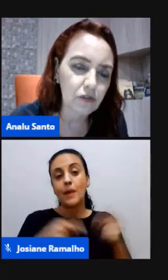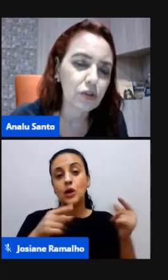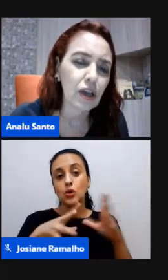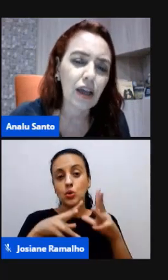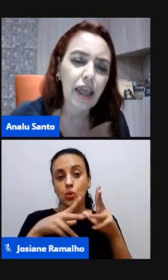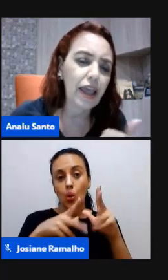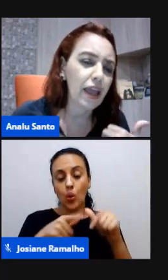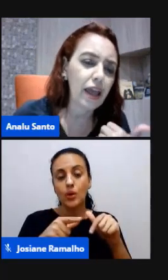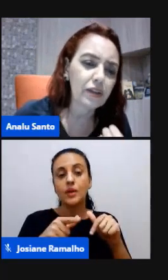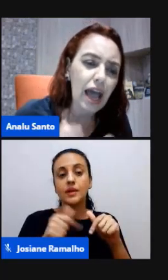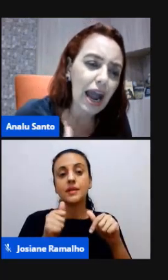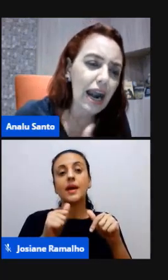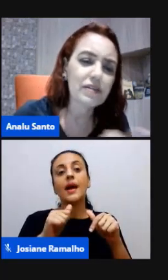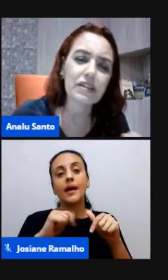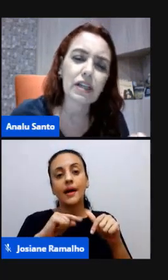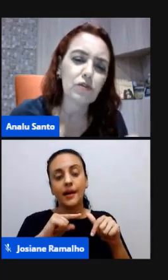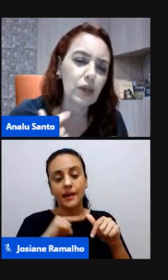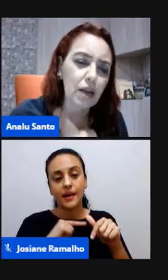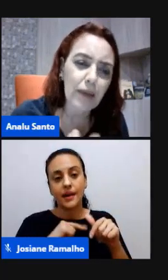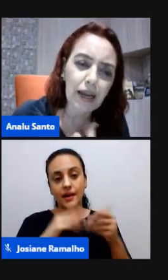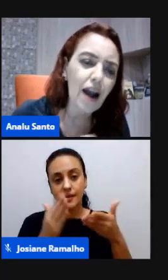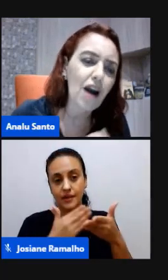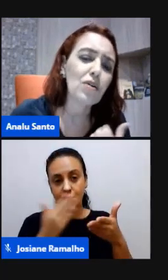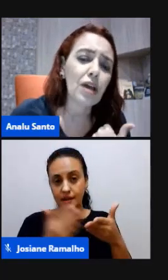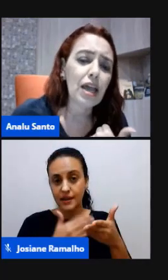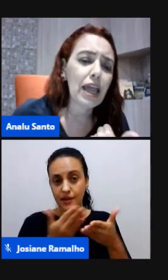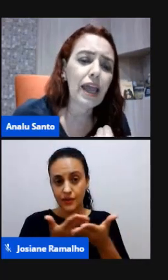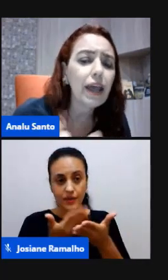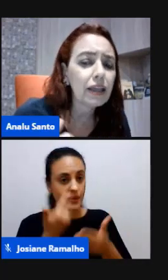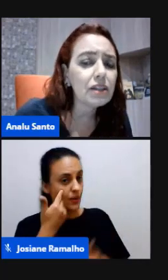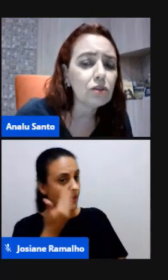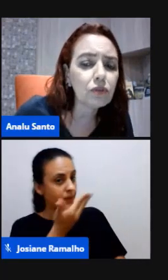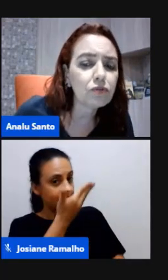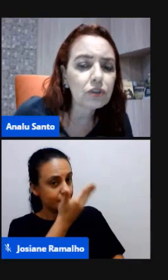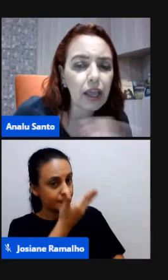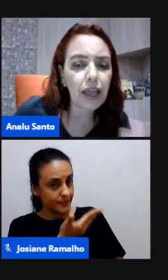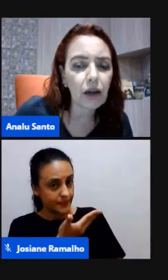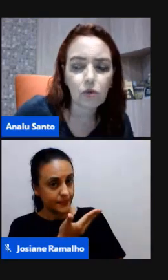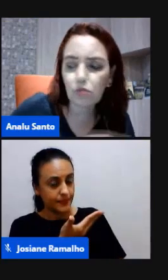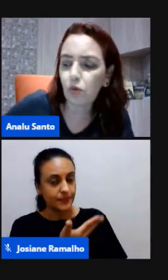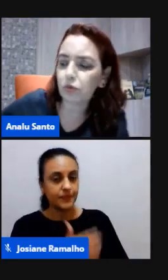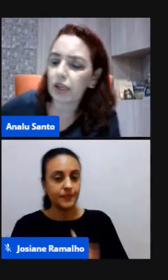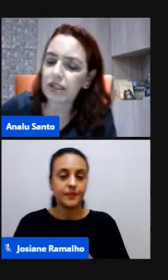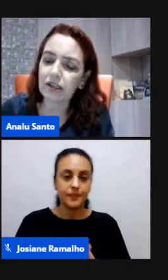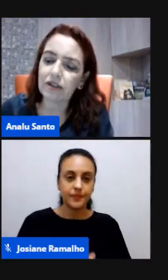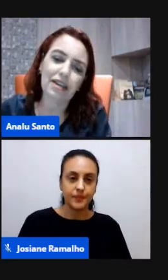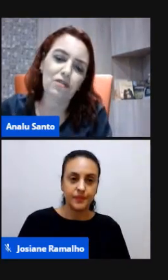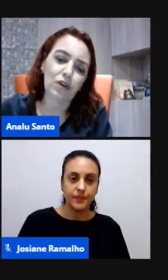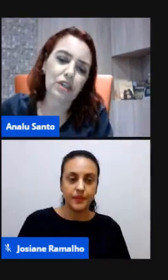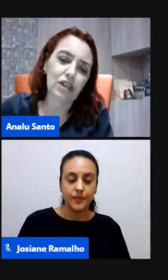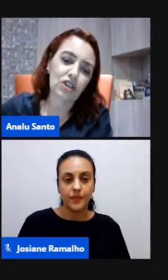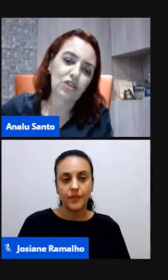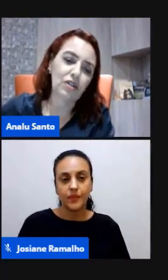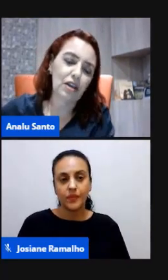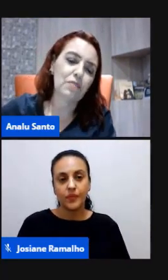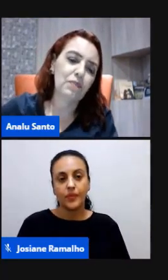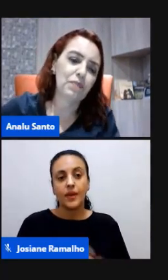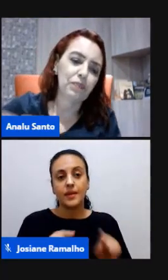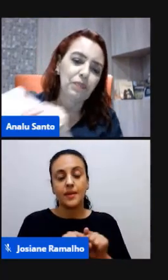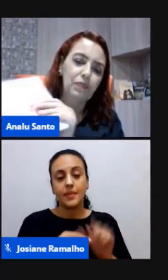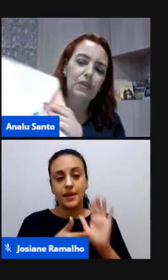desses livros, da Arce, da Sueli Amaral. Então, esse livro aqui que a